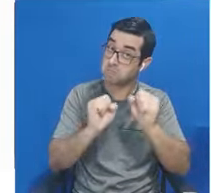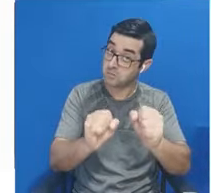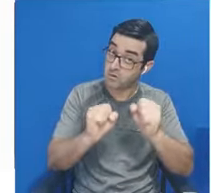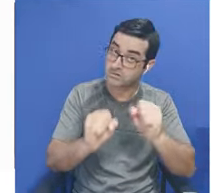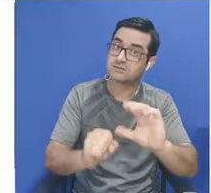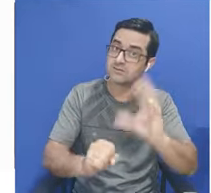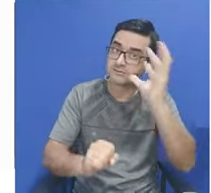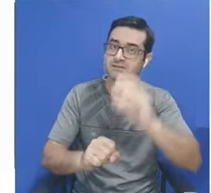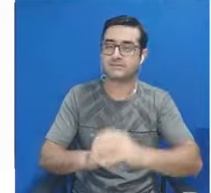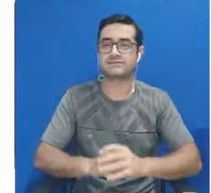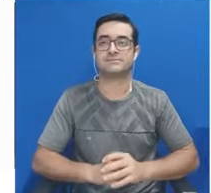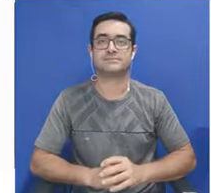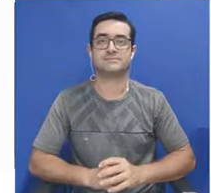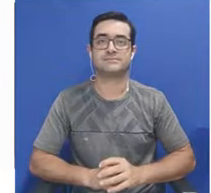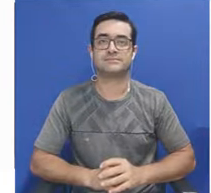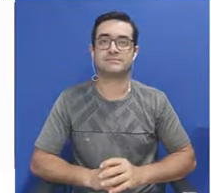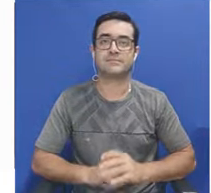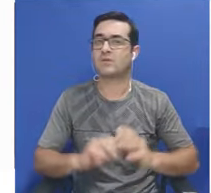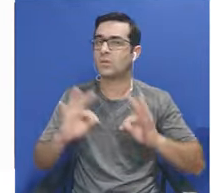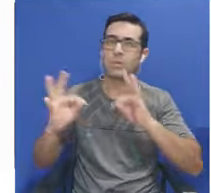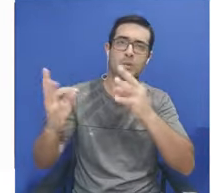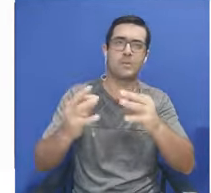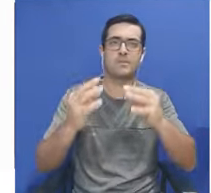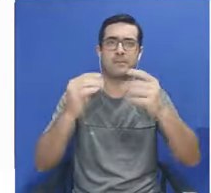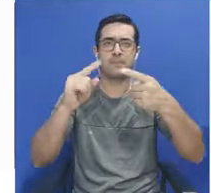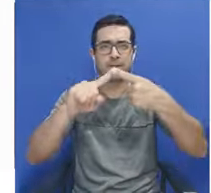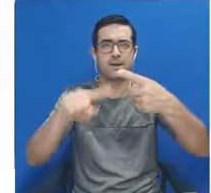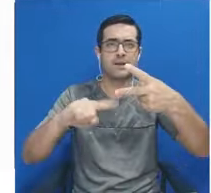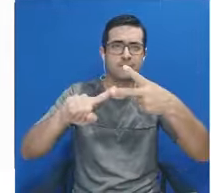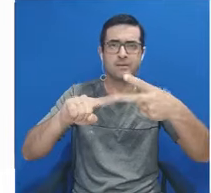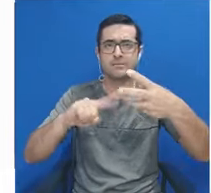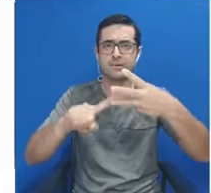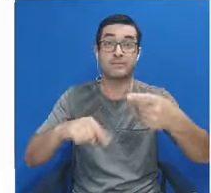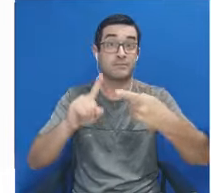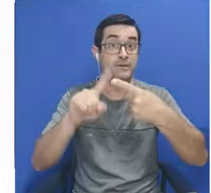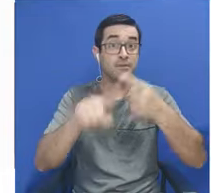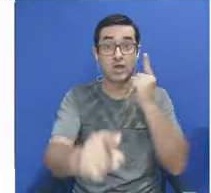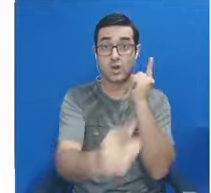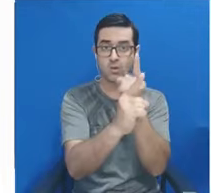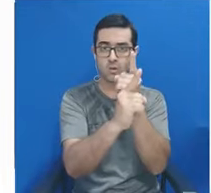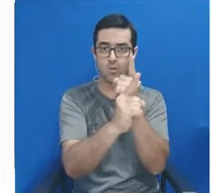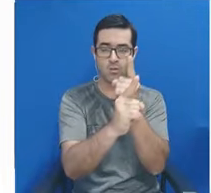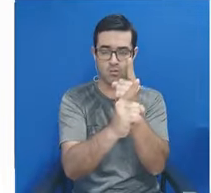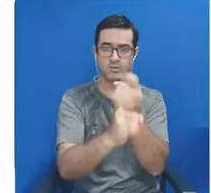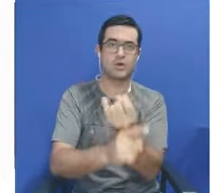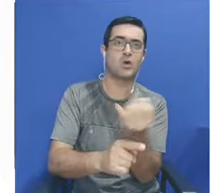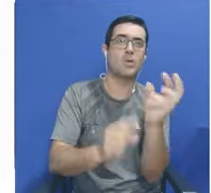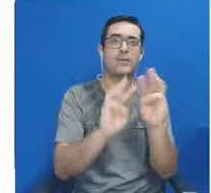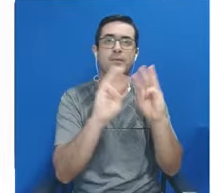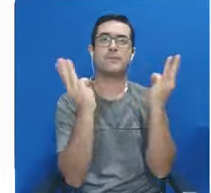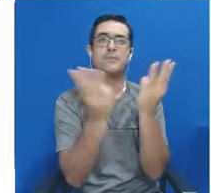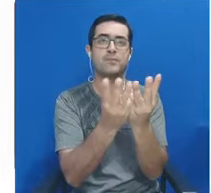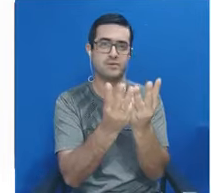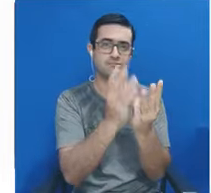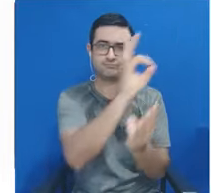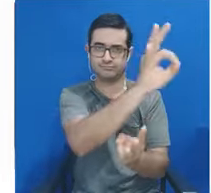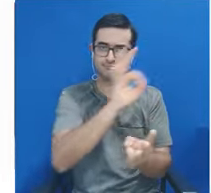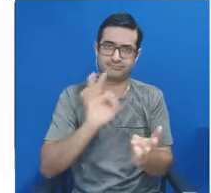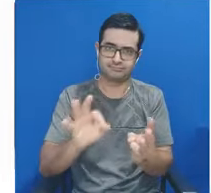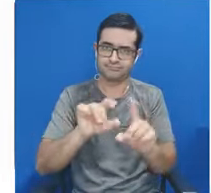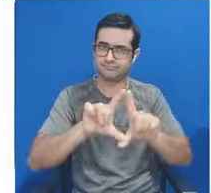Primeiro, achar a quantidade em massa a partir da fórmula percentual. A fórmula percentual eu mostrei para vocês. Eu